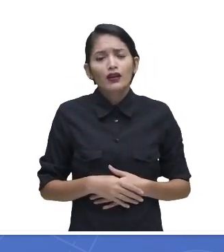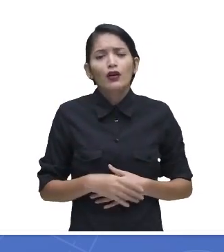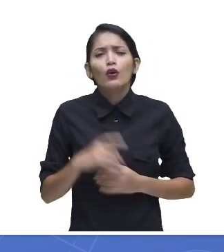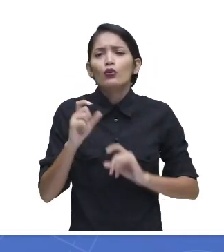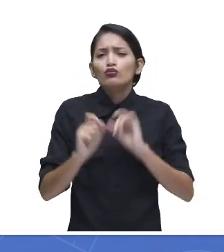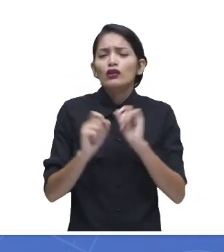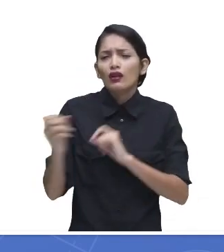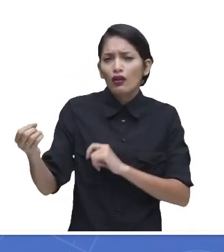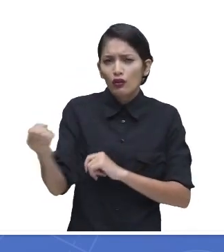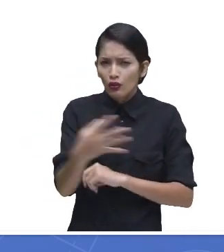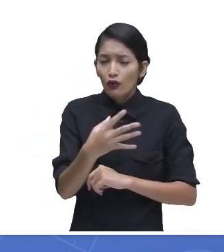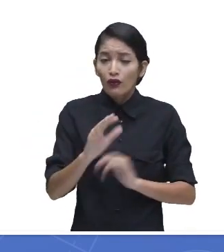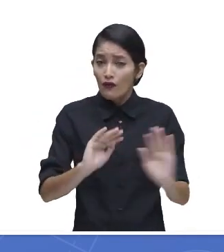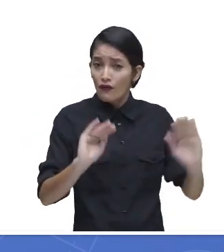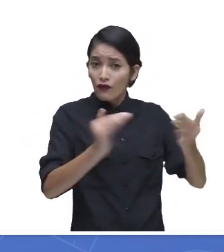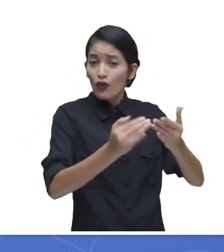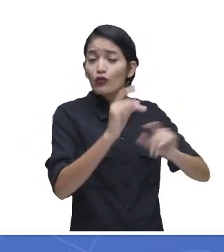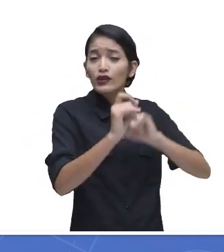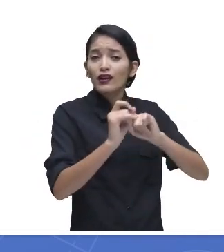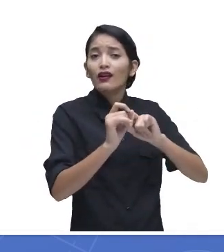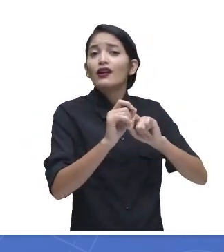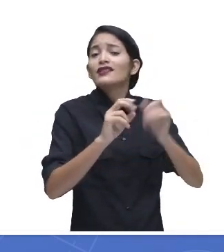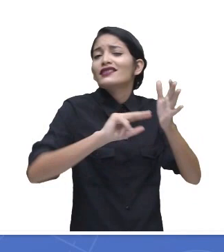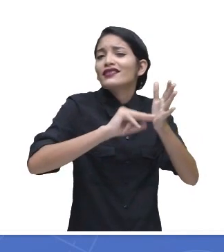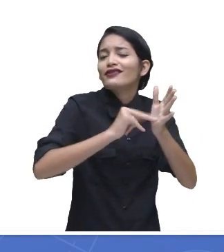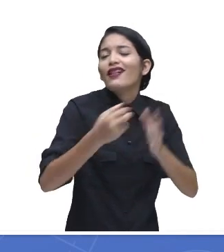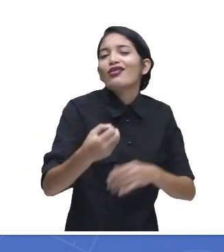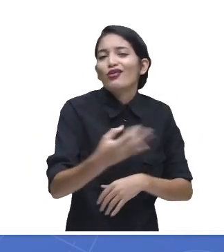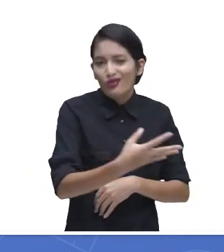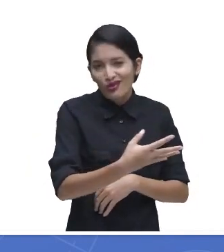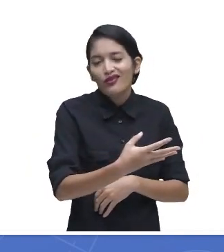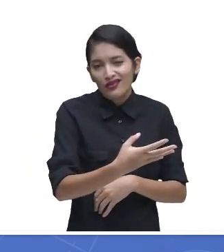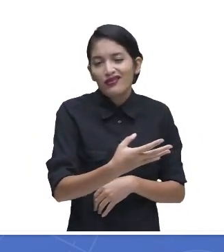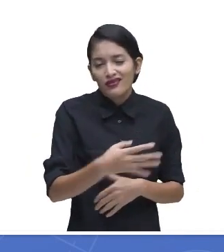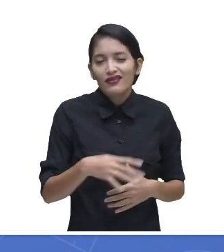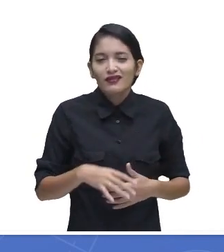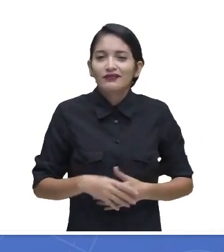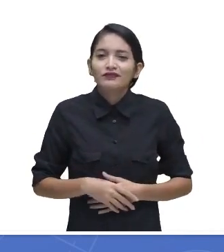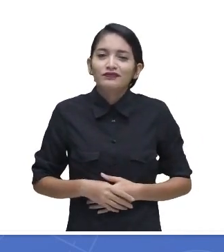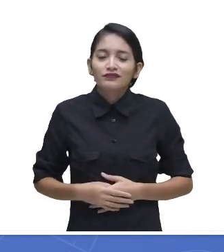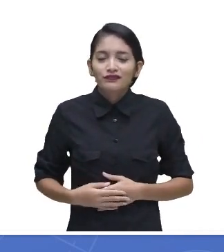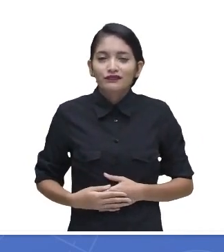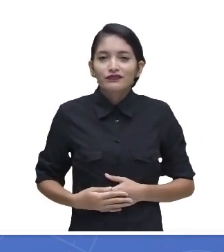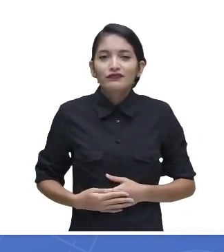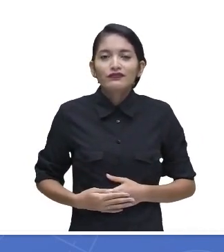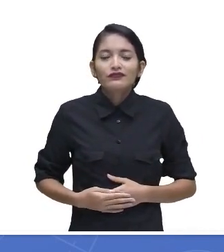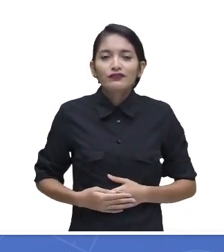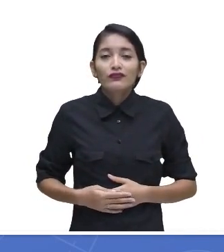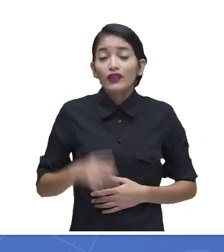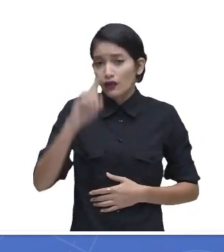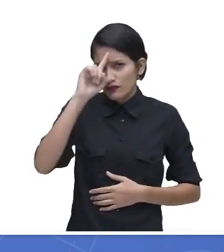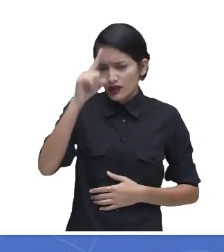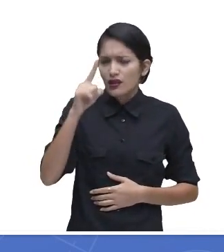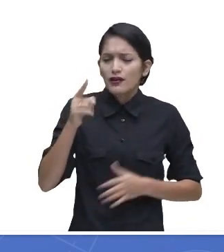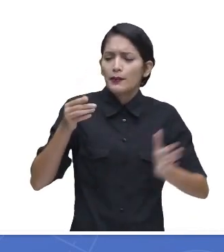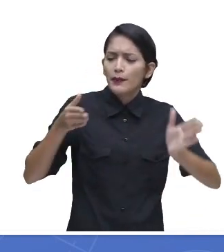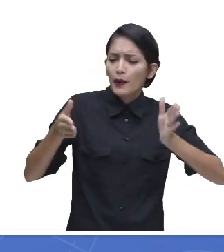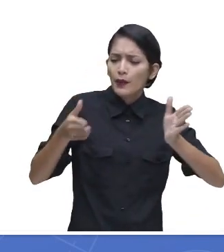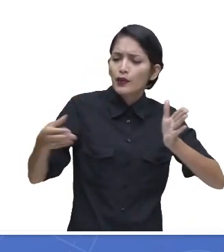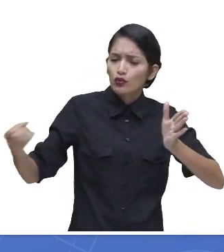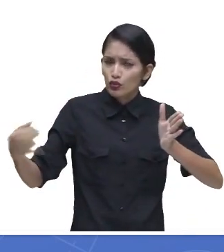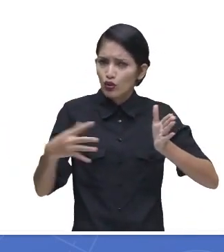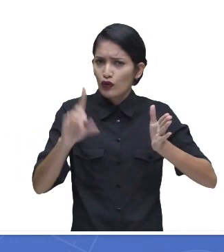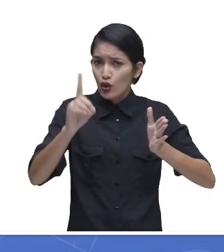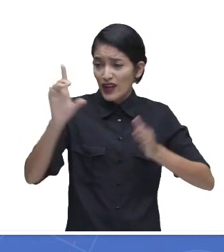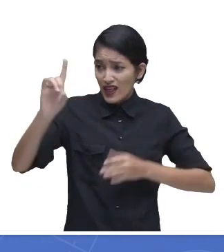modernidade está voltada para isso aí. Então, a ideia de modernidade no período moderno não é mais